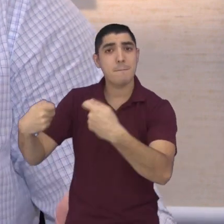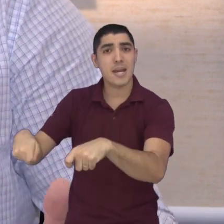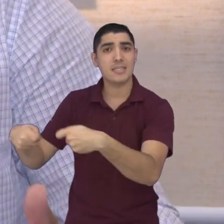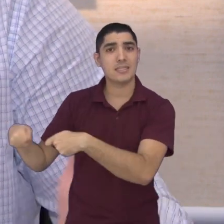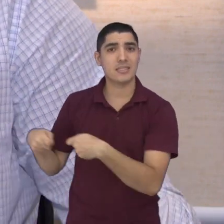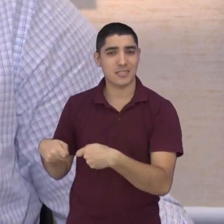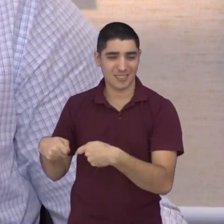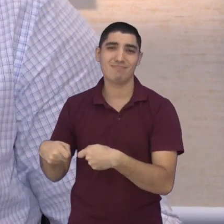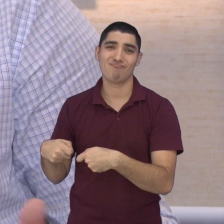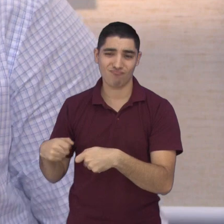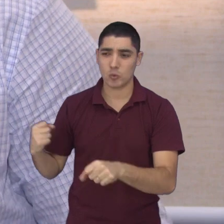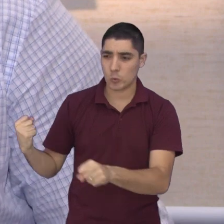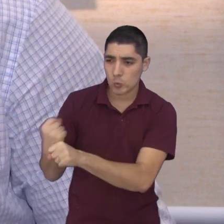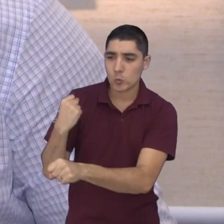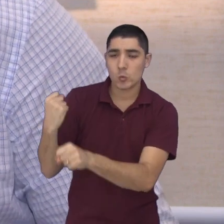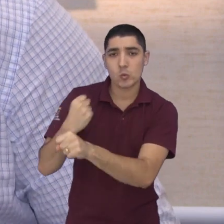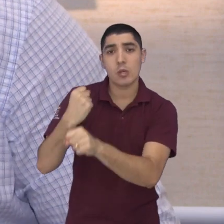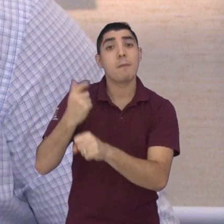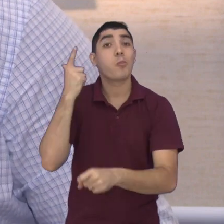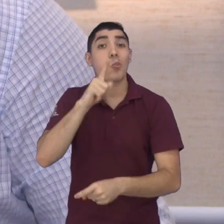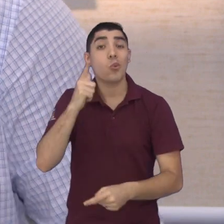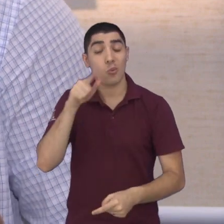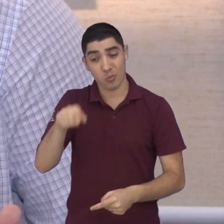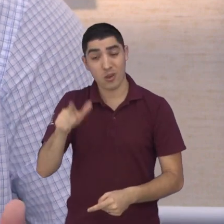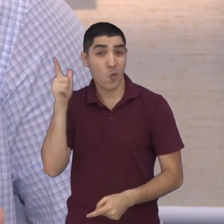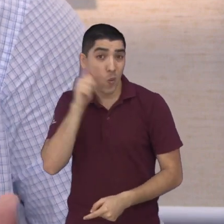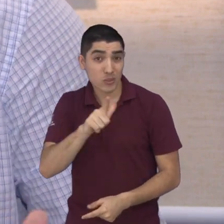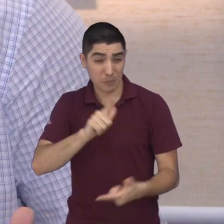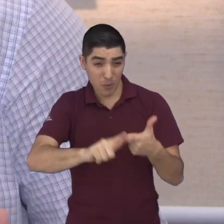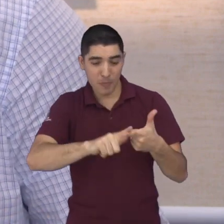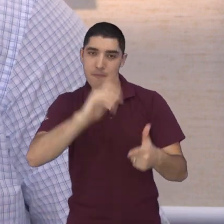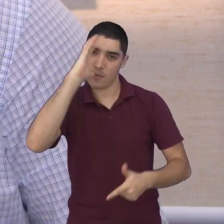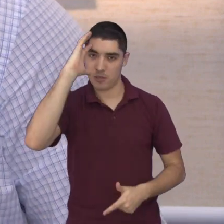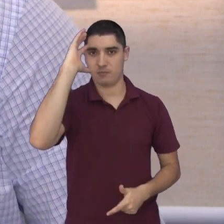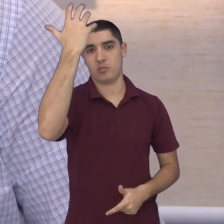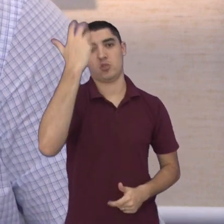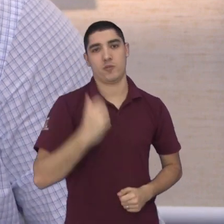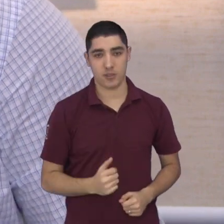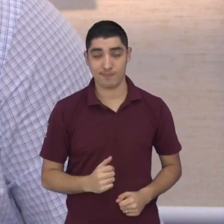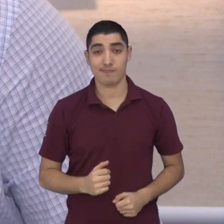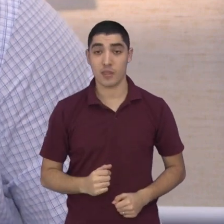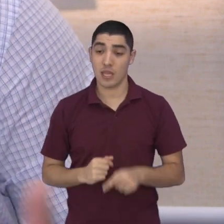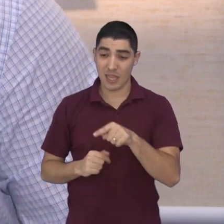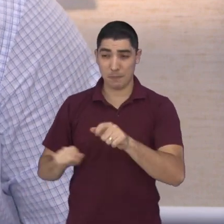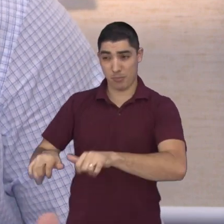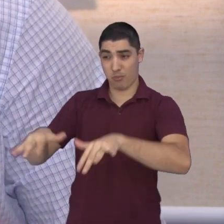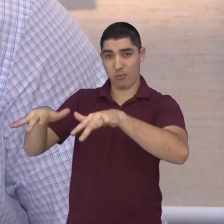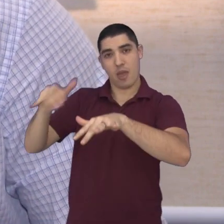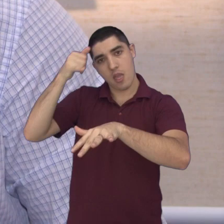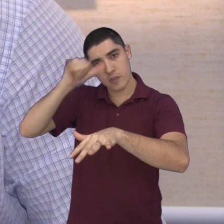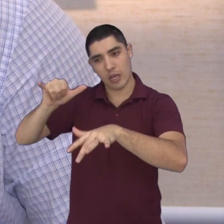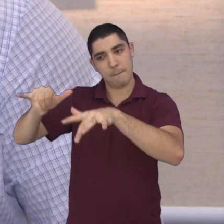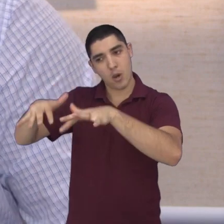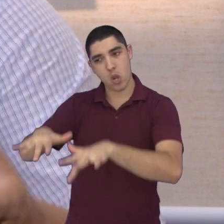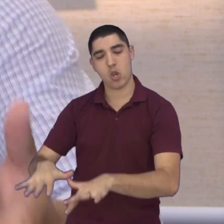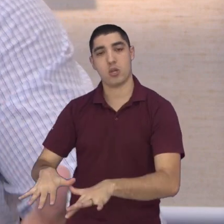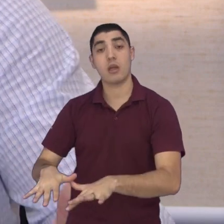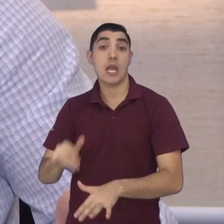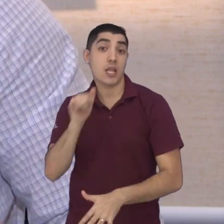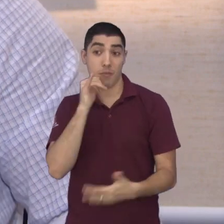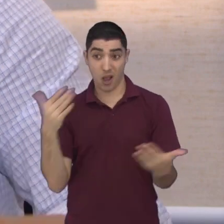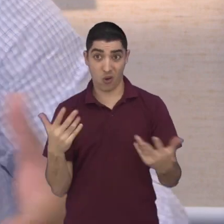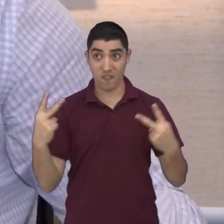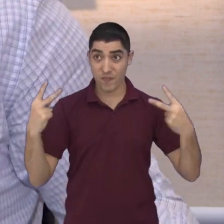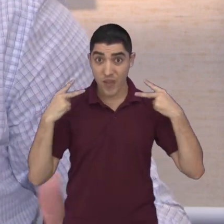precisam precisavam ser feitas né para poder resolver esses problemas das enchentes nós temos um verão eh